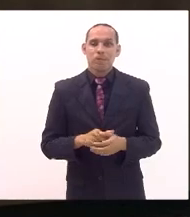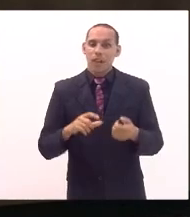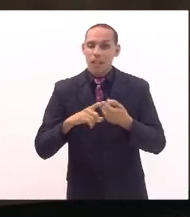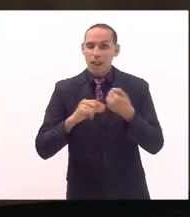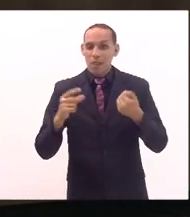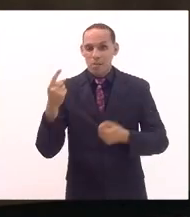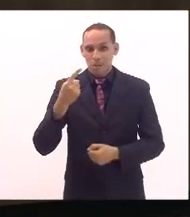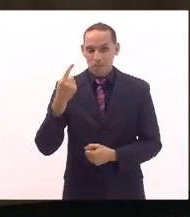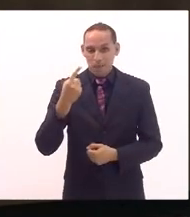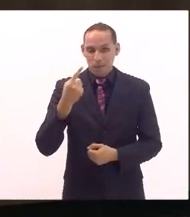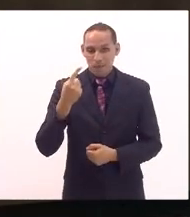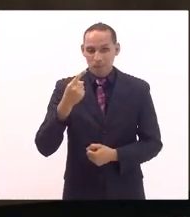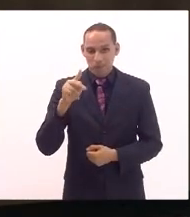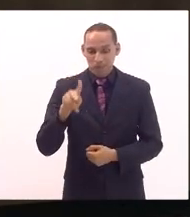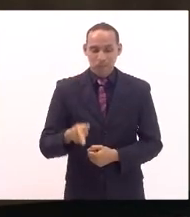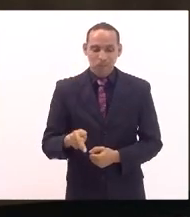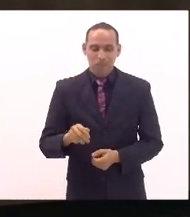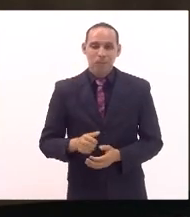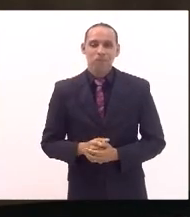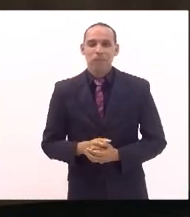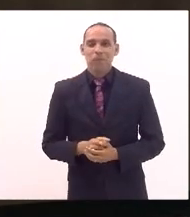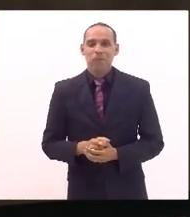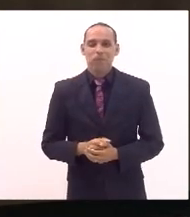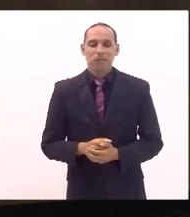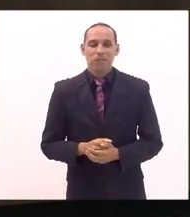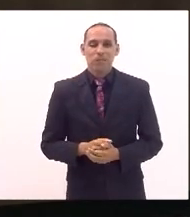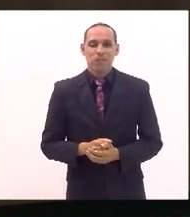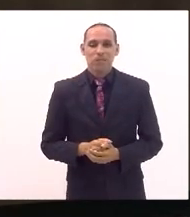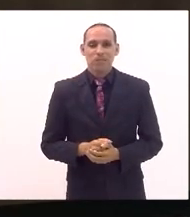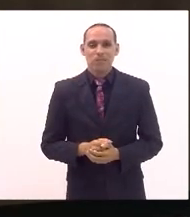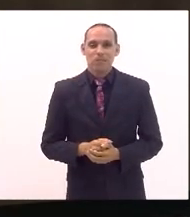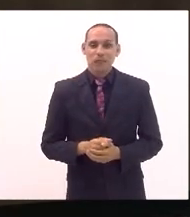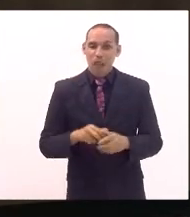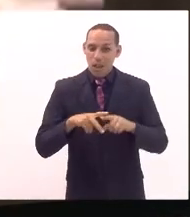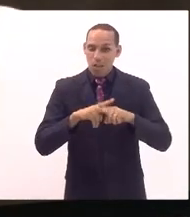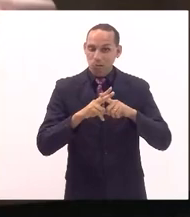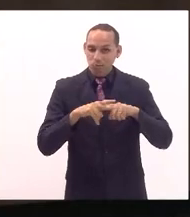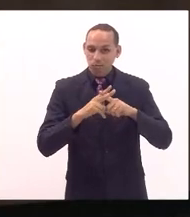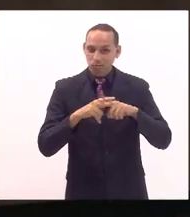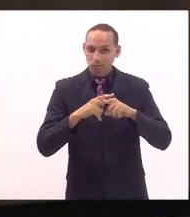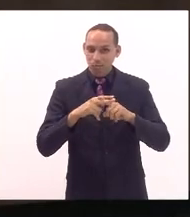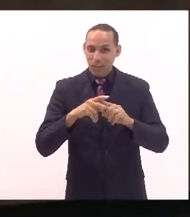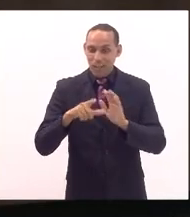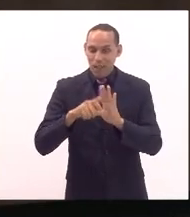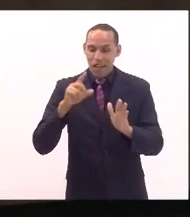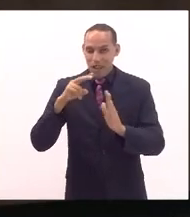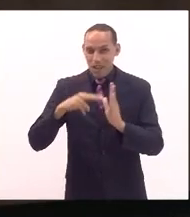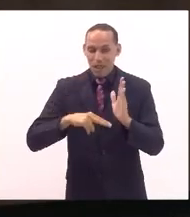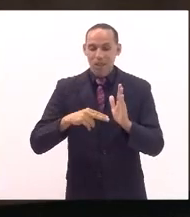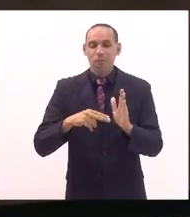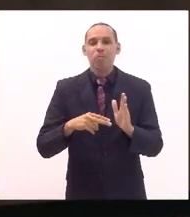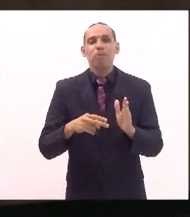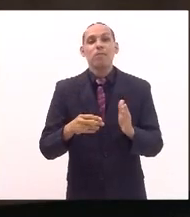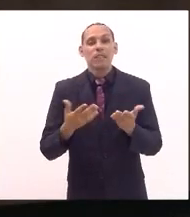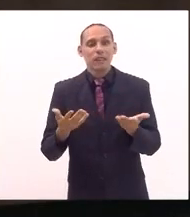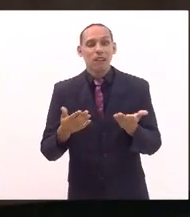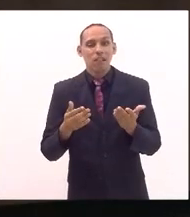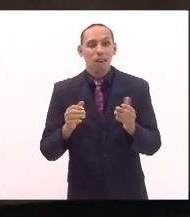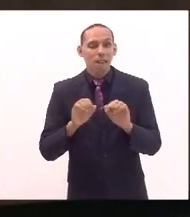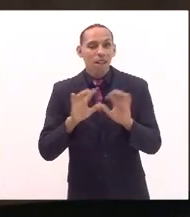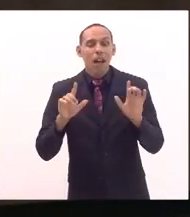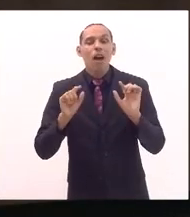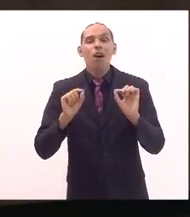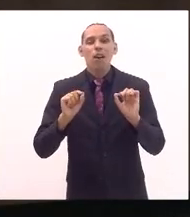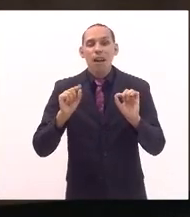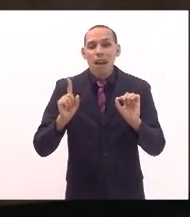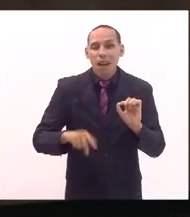artigo primeiro se onipresente e vai poder corrigir a leitura anterior e ficam declaradas